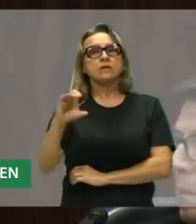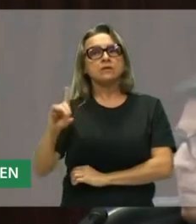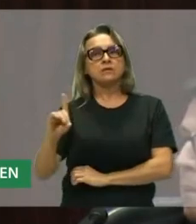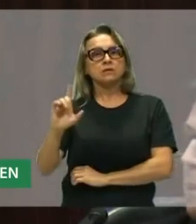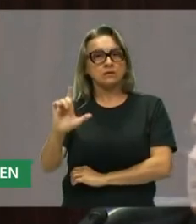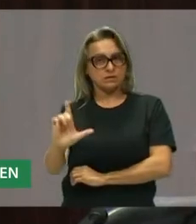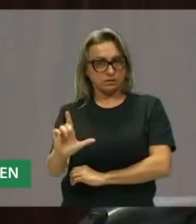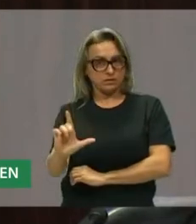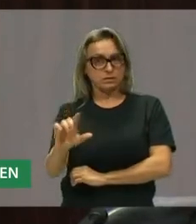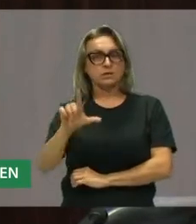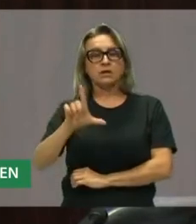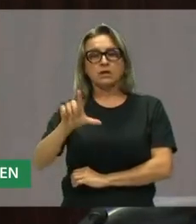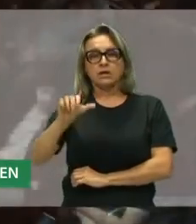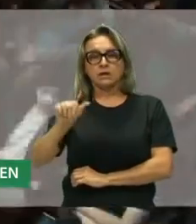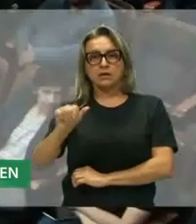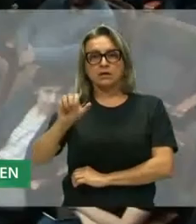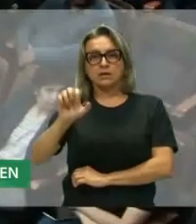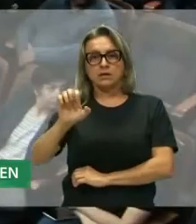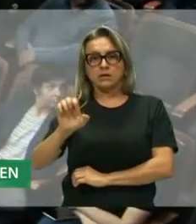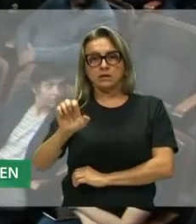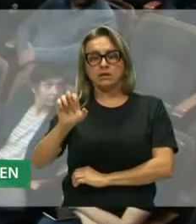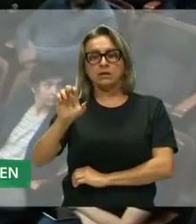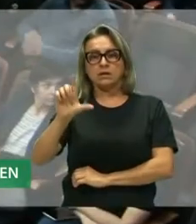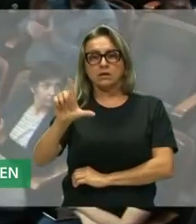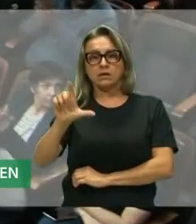CDL, Laerson Batista da Costa.